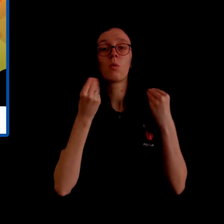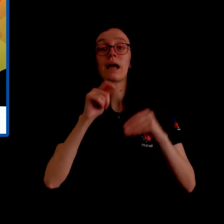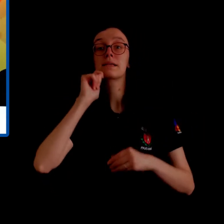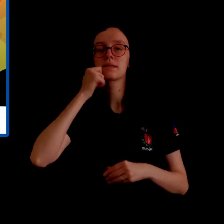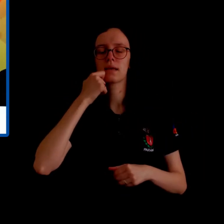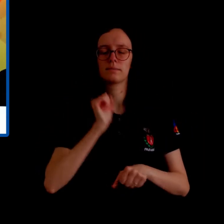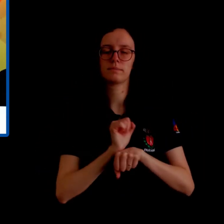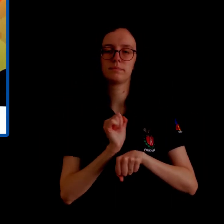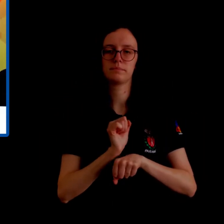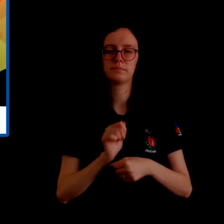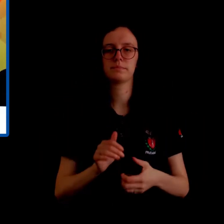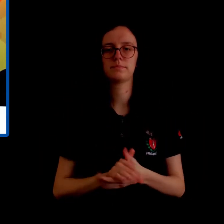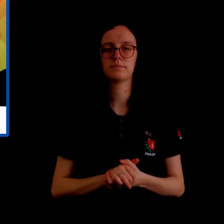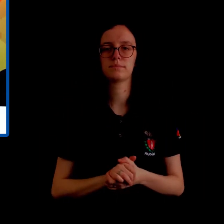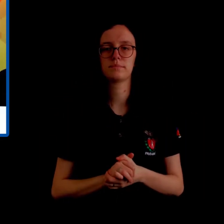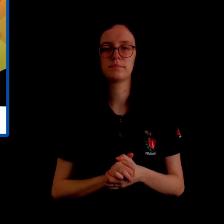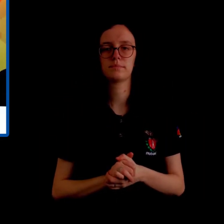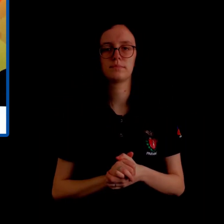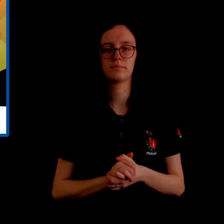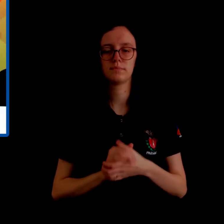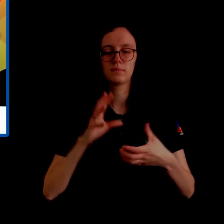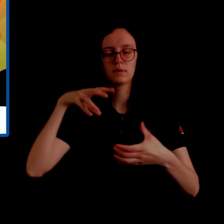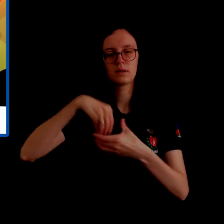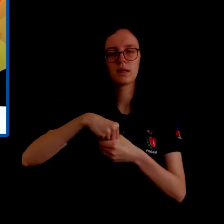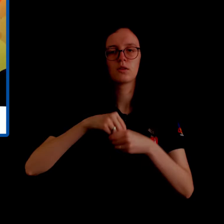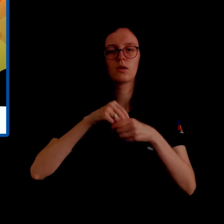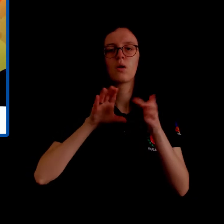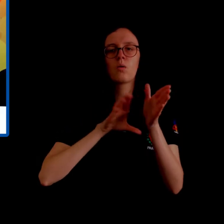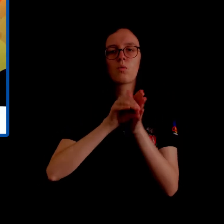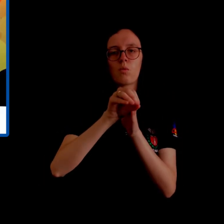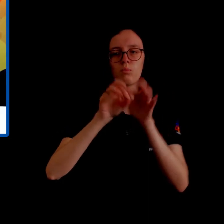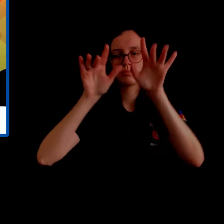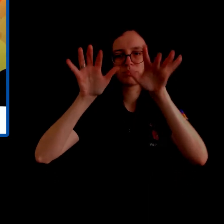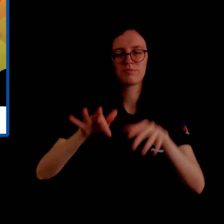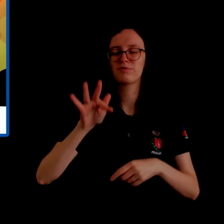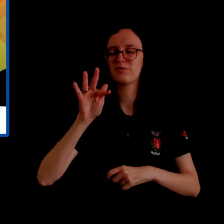do Forms, pessoal, tem uma coisa que não foi colocado